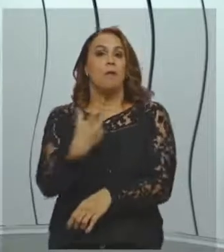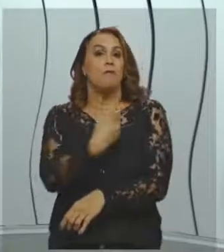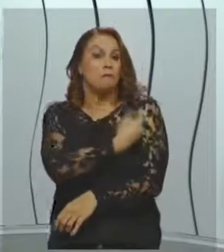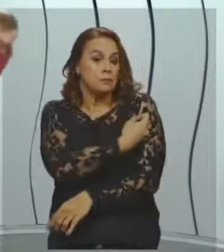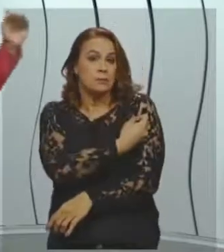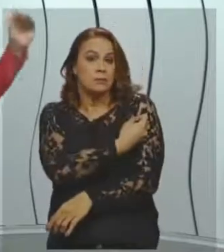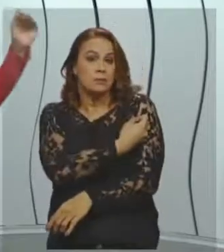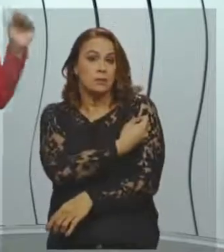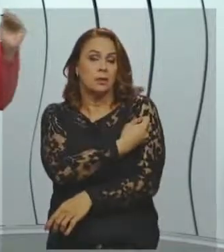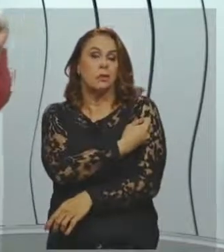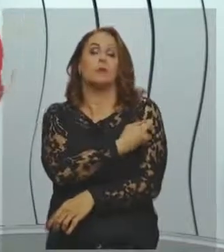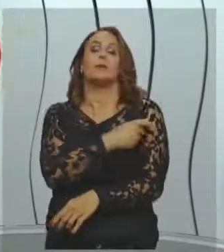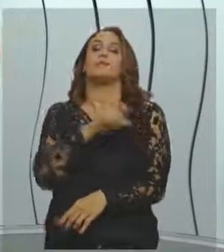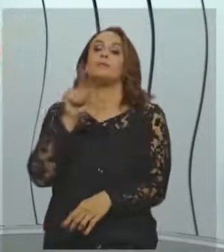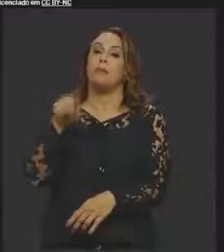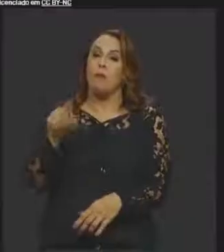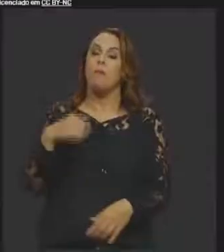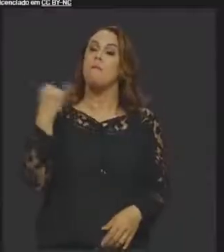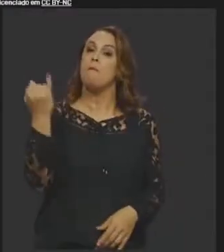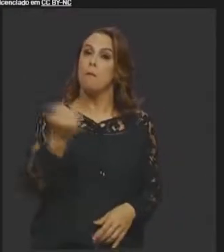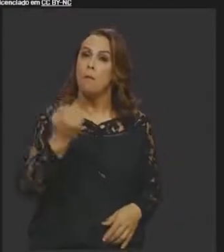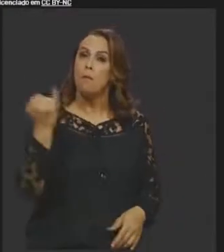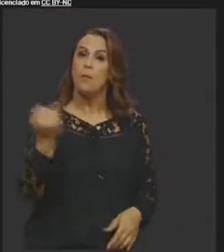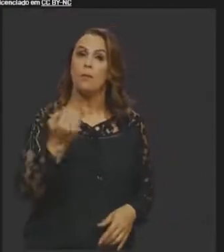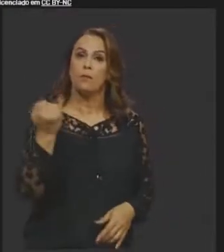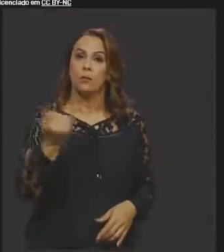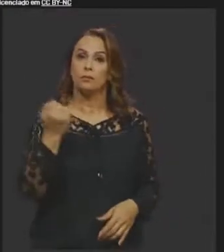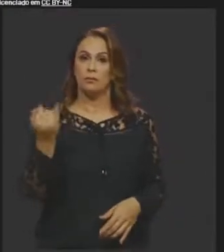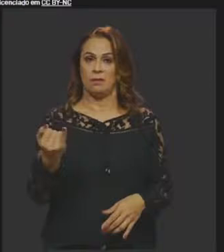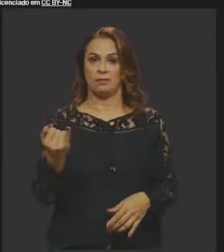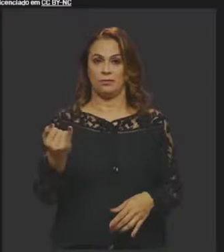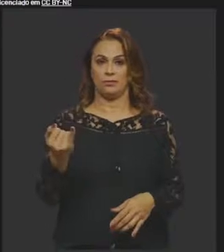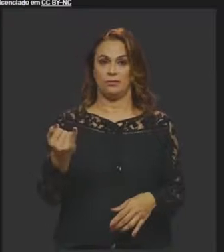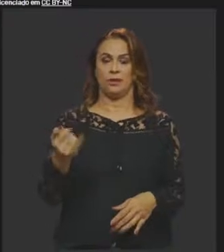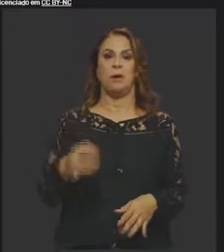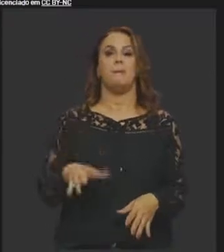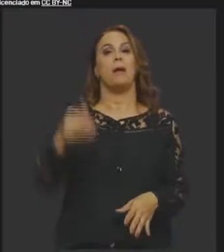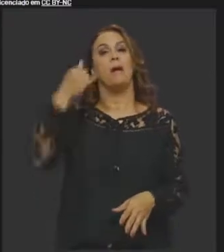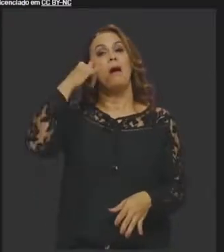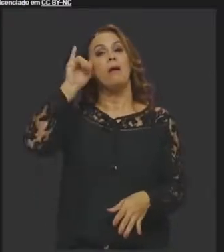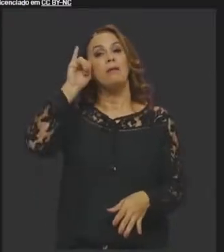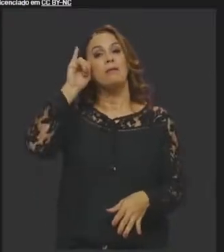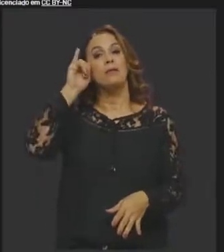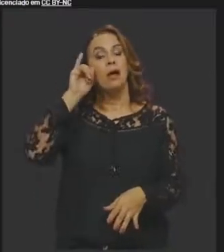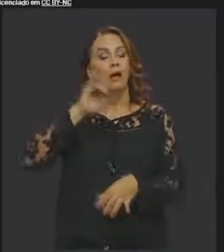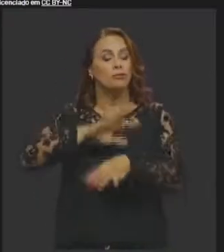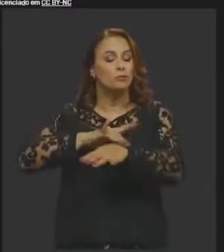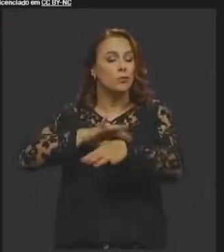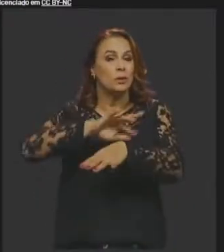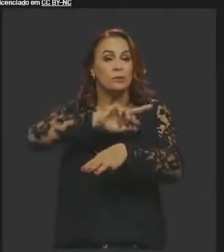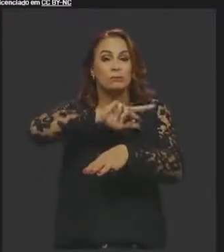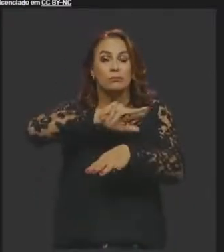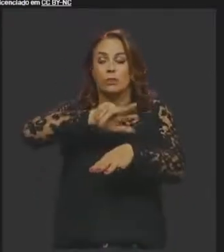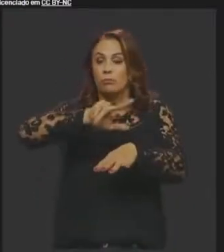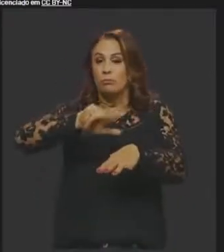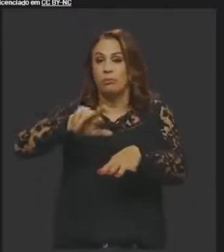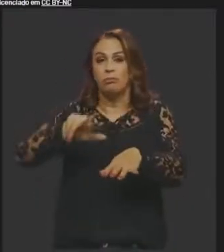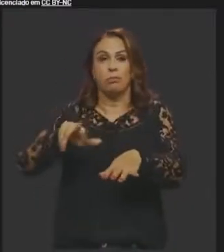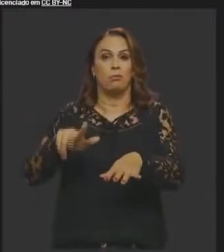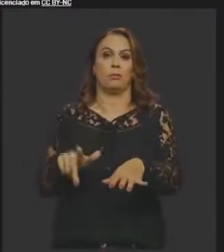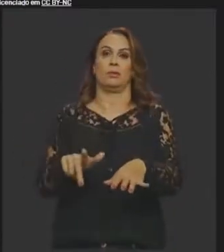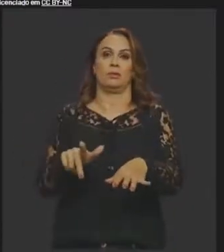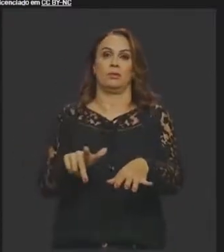é o meio eficaz para combater, para evitar várias doenças. Na